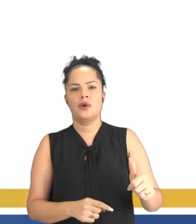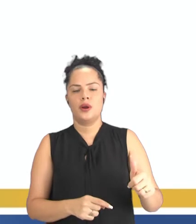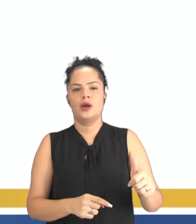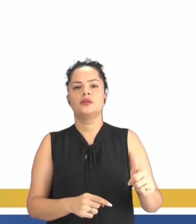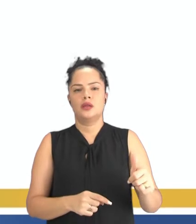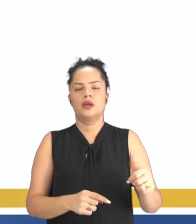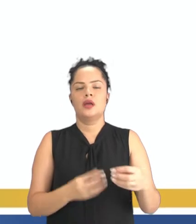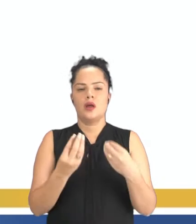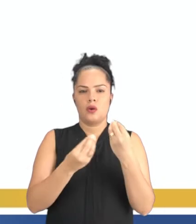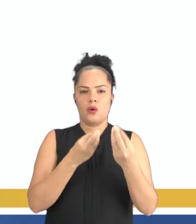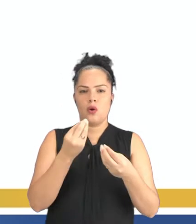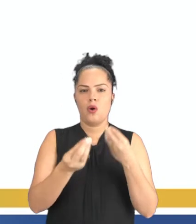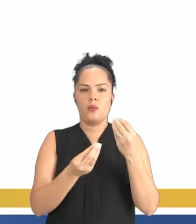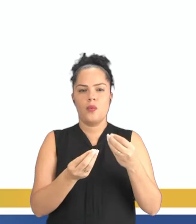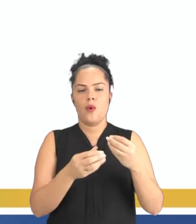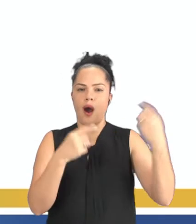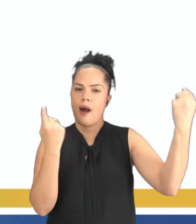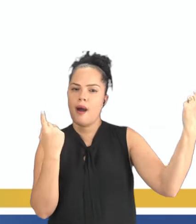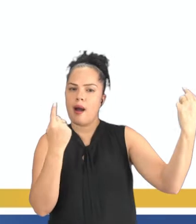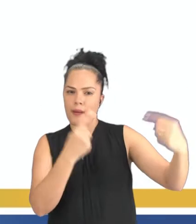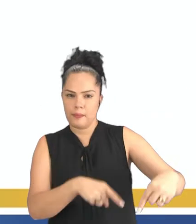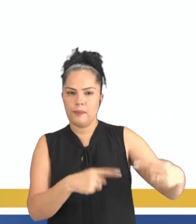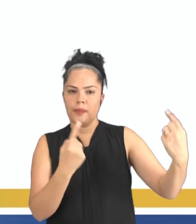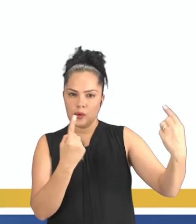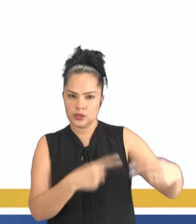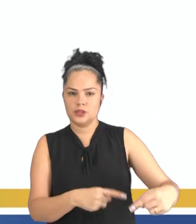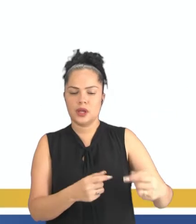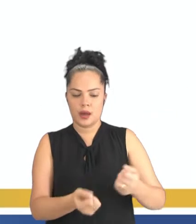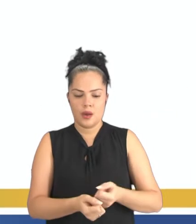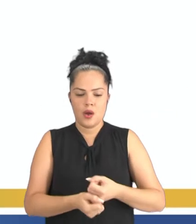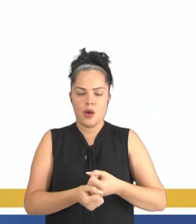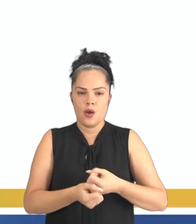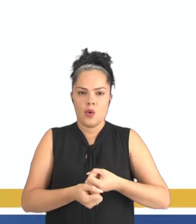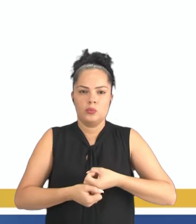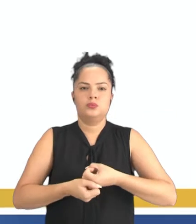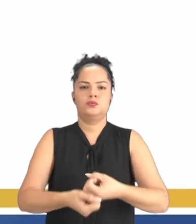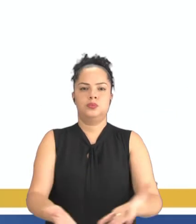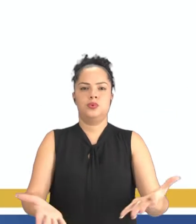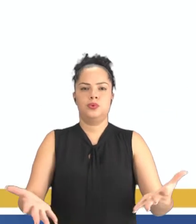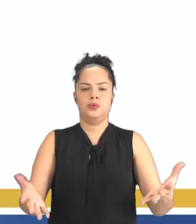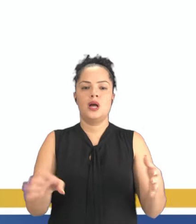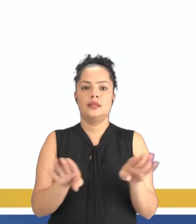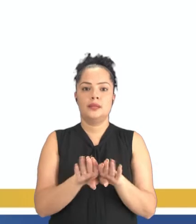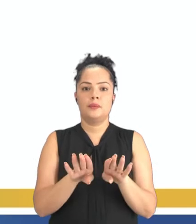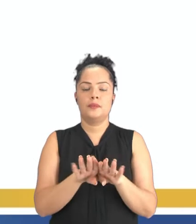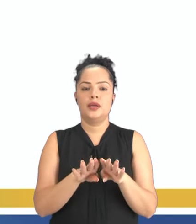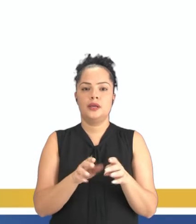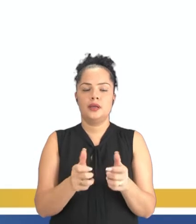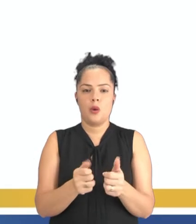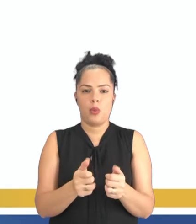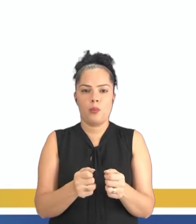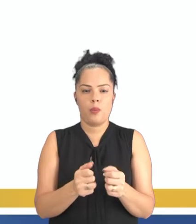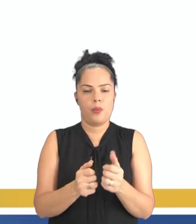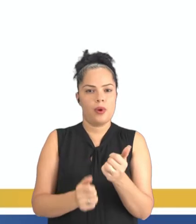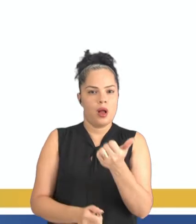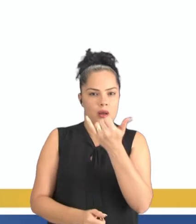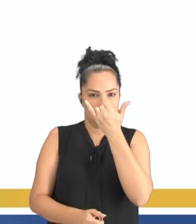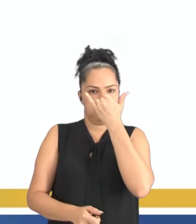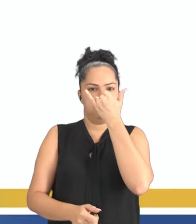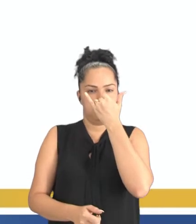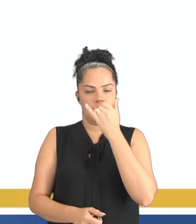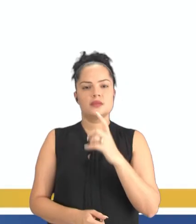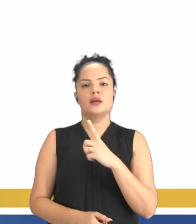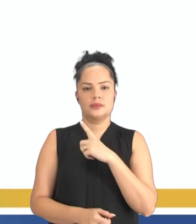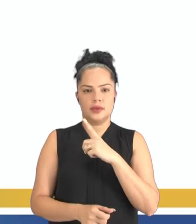dados. Então, como eu te falei, jogos de azar, jogos de dados realmente fizeram parte da construção teórica, né, da